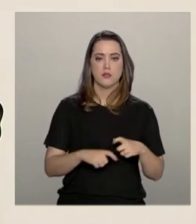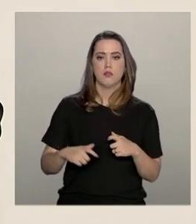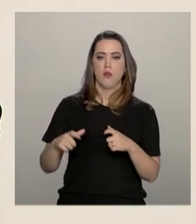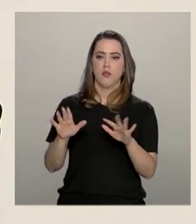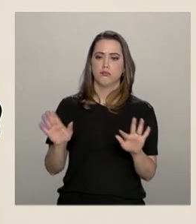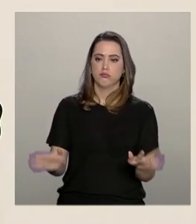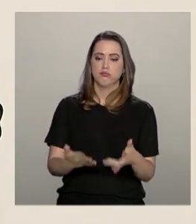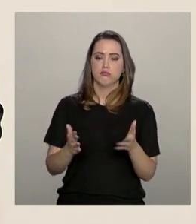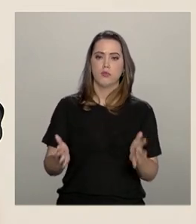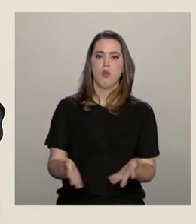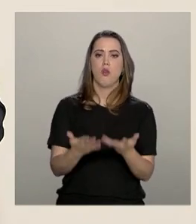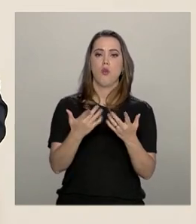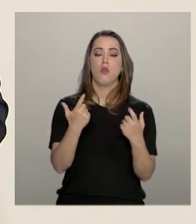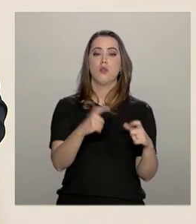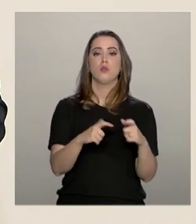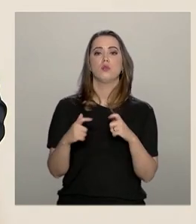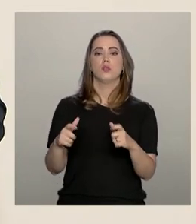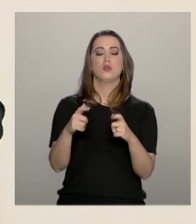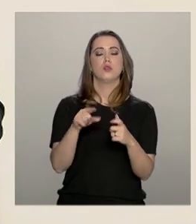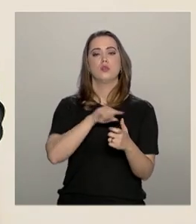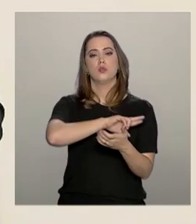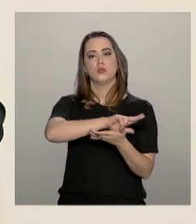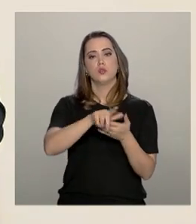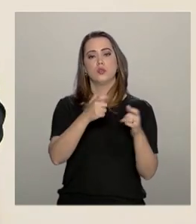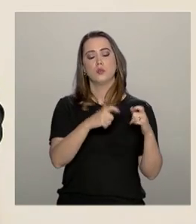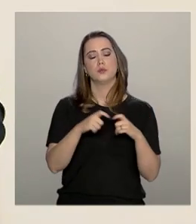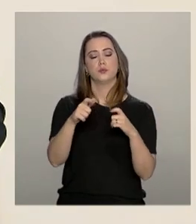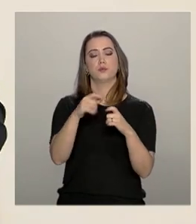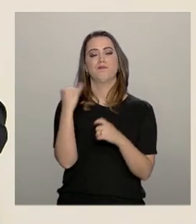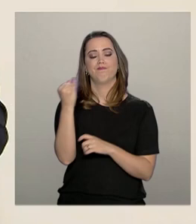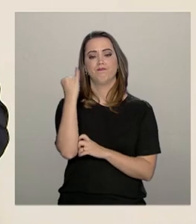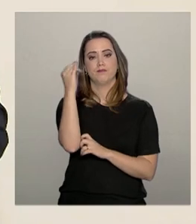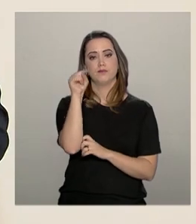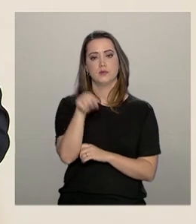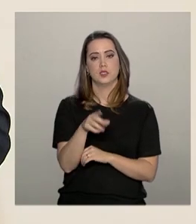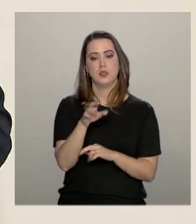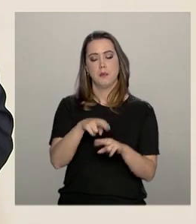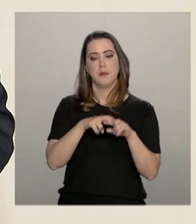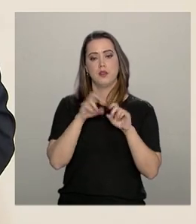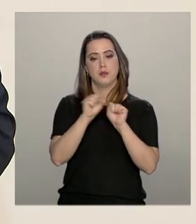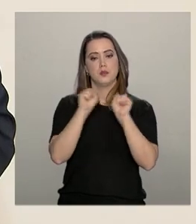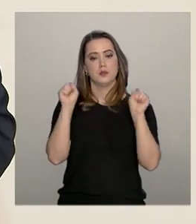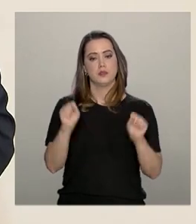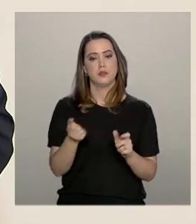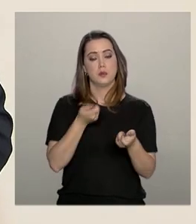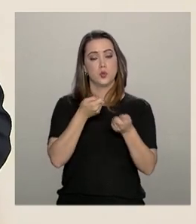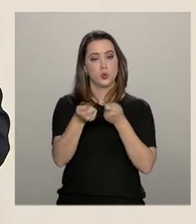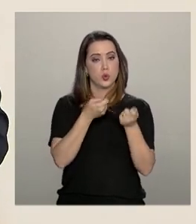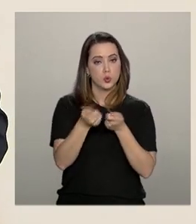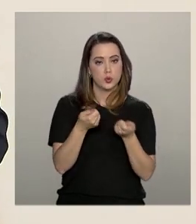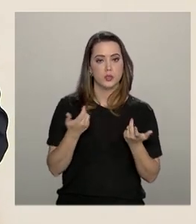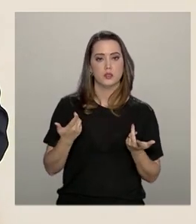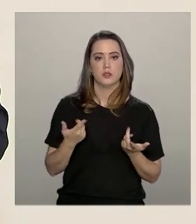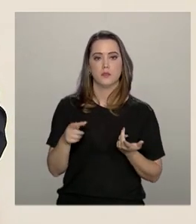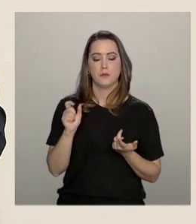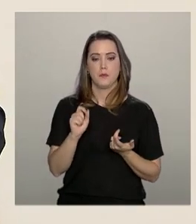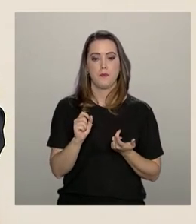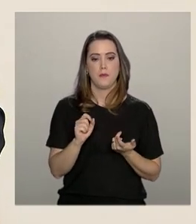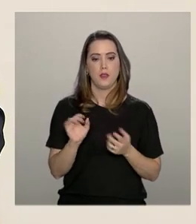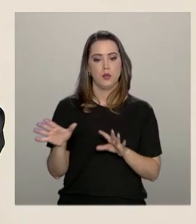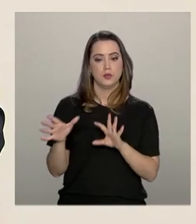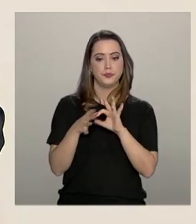produtivas, reservatórios e outras estruturas por meio de sistema de gerenciamento